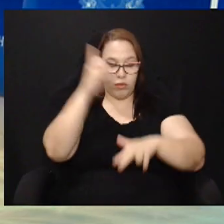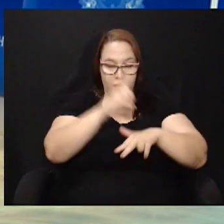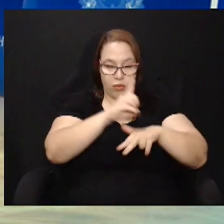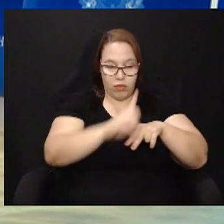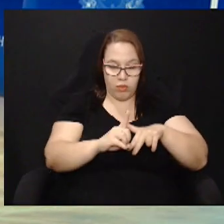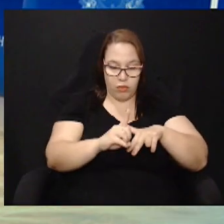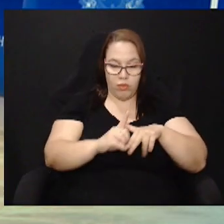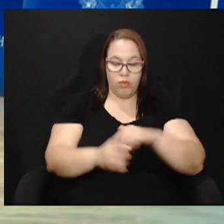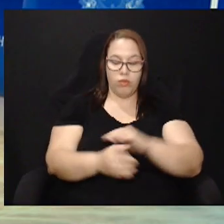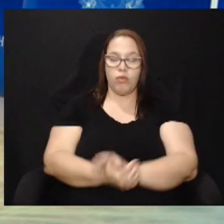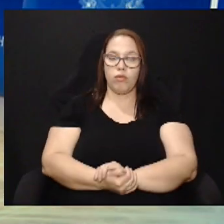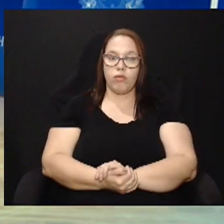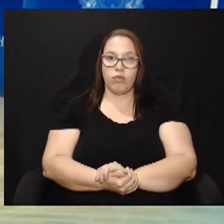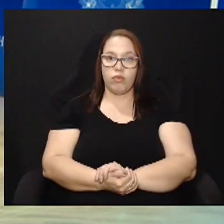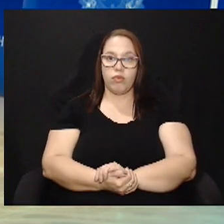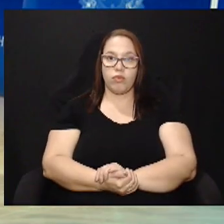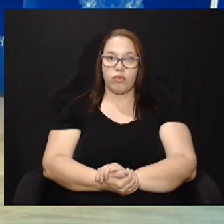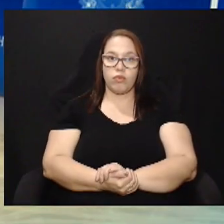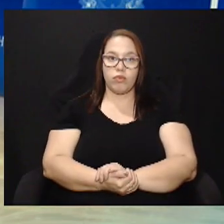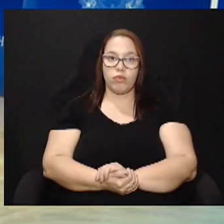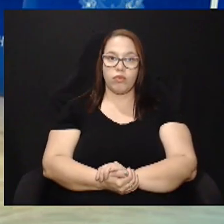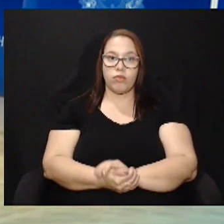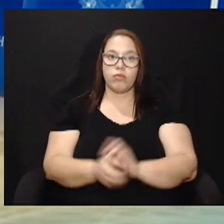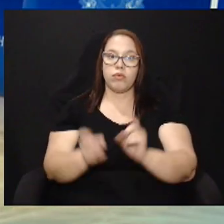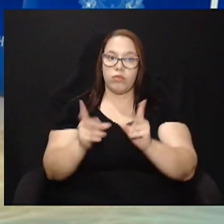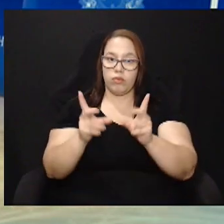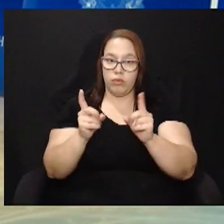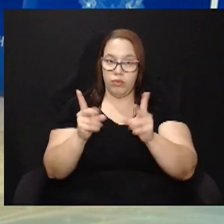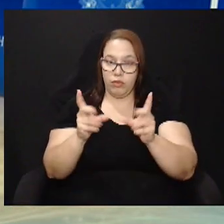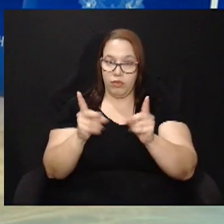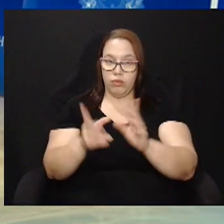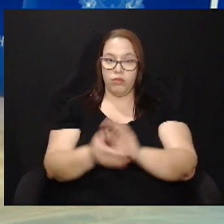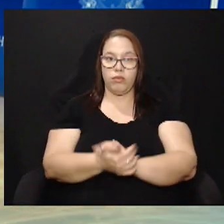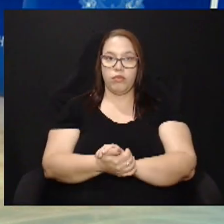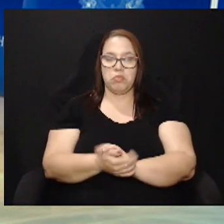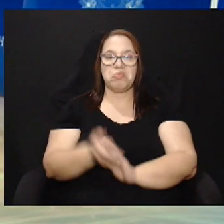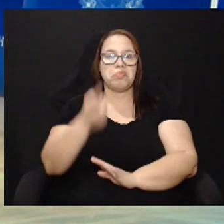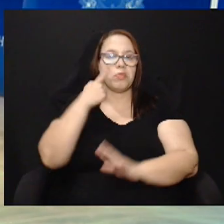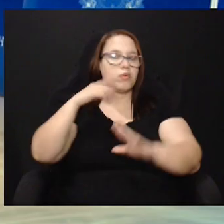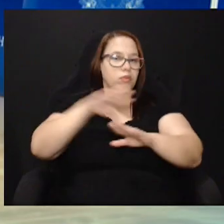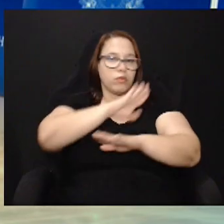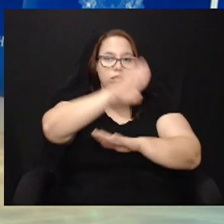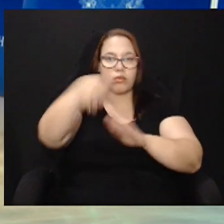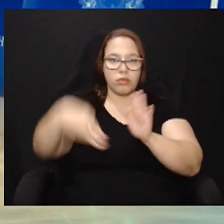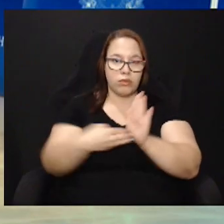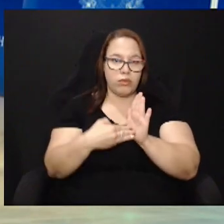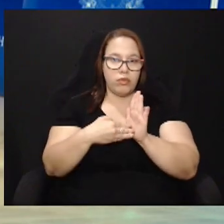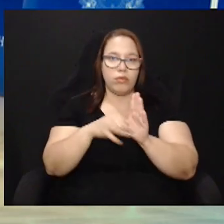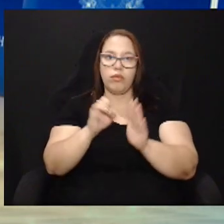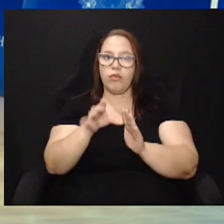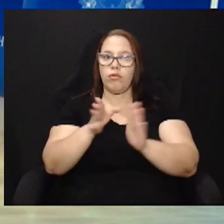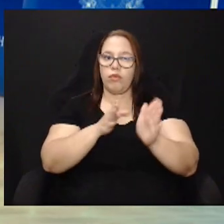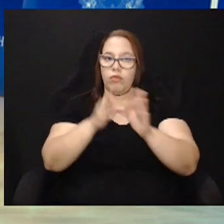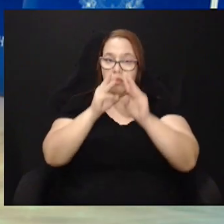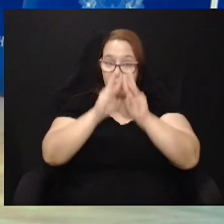deficiência. E promotor de vendas. Para conferir todas as vagas, é só acessar o site